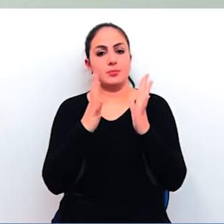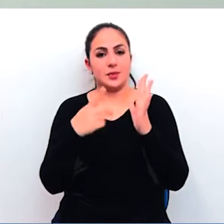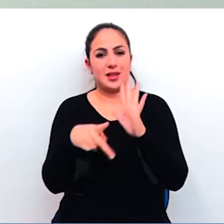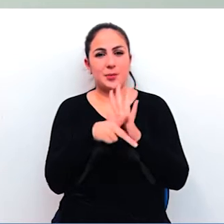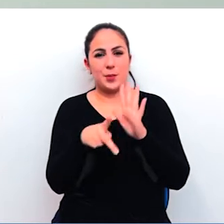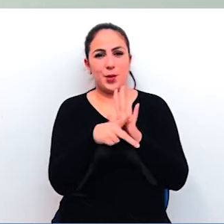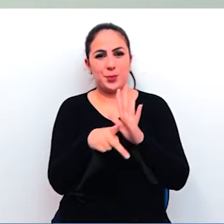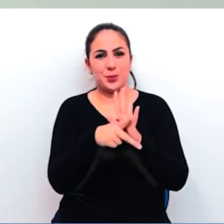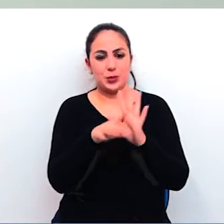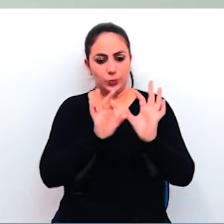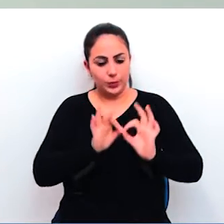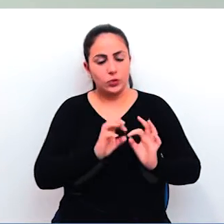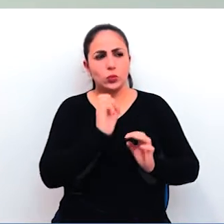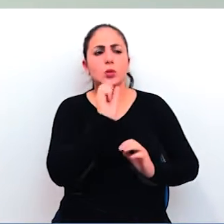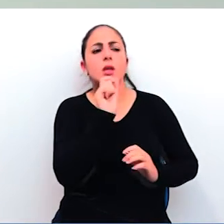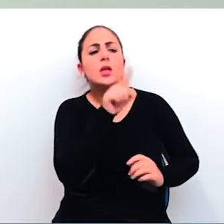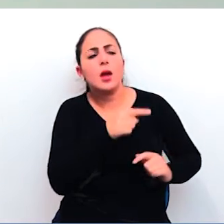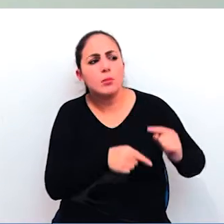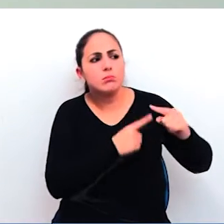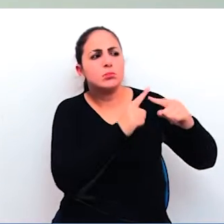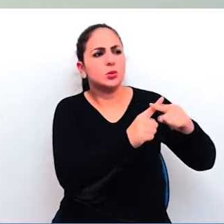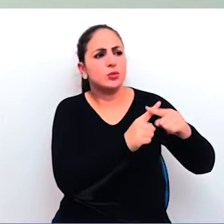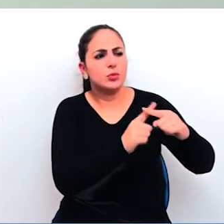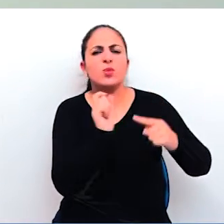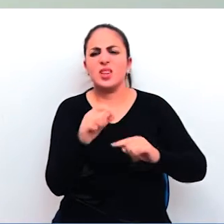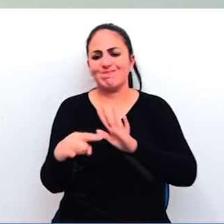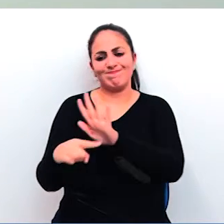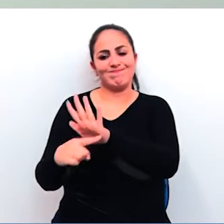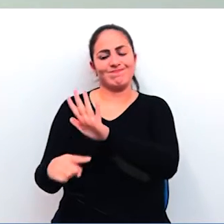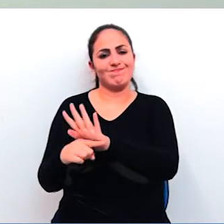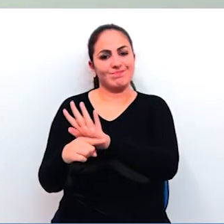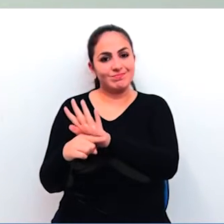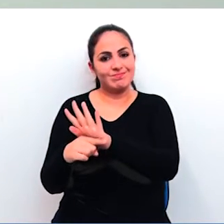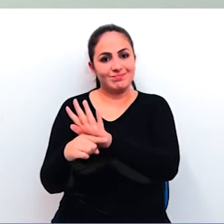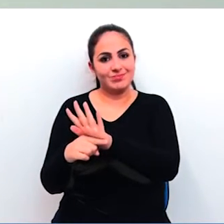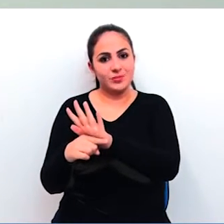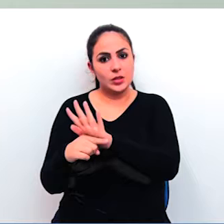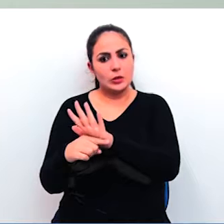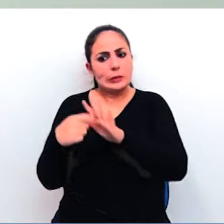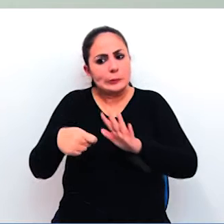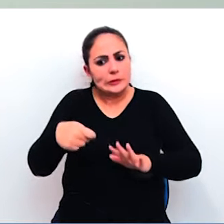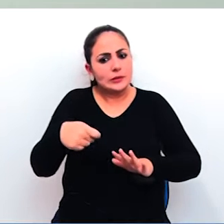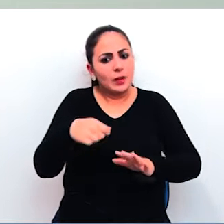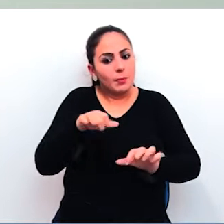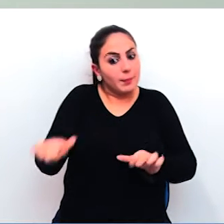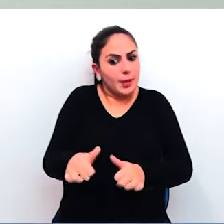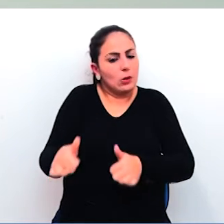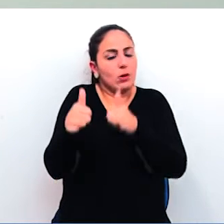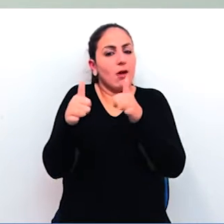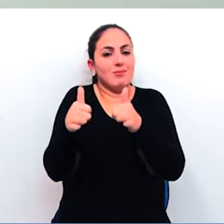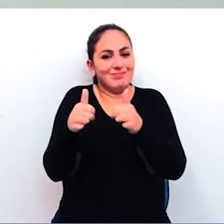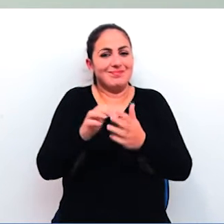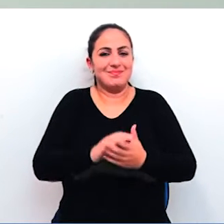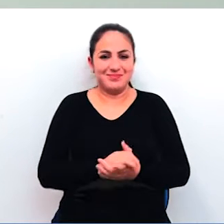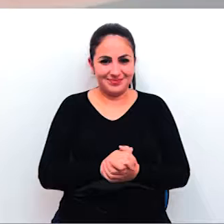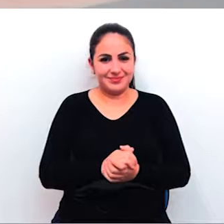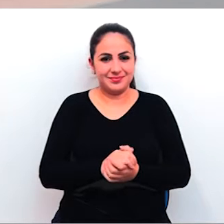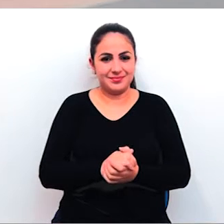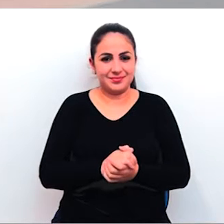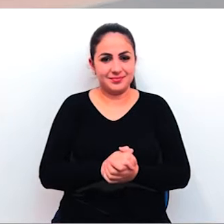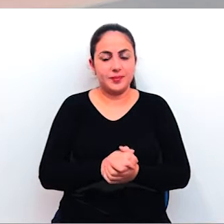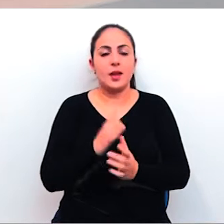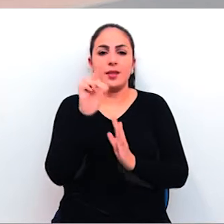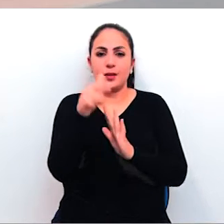em 2006 o que é positivo que não foi tão positivo que deve ser revisado ou melhorado